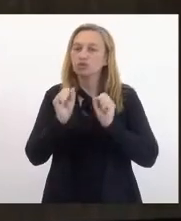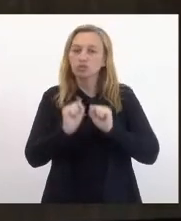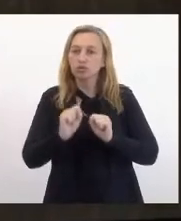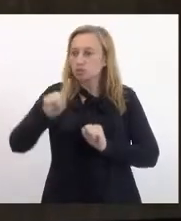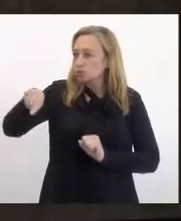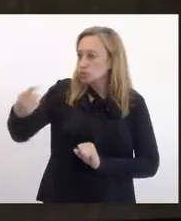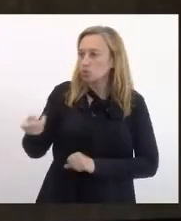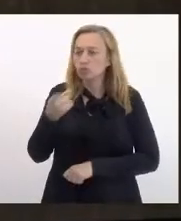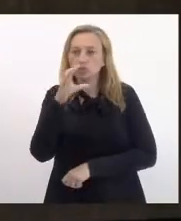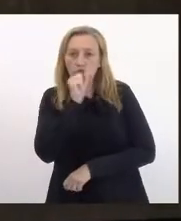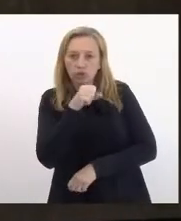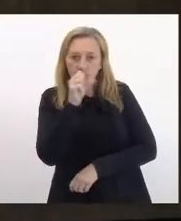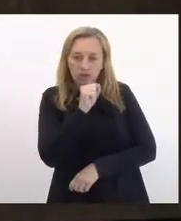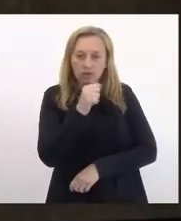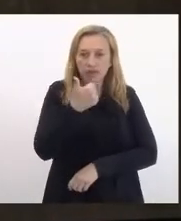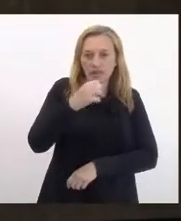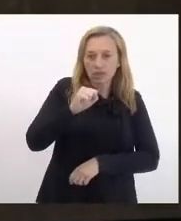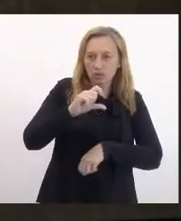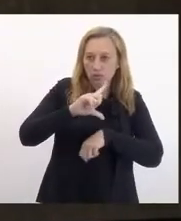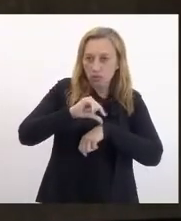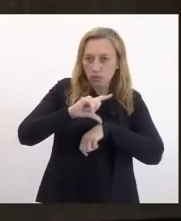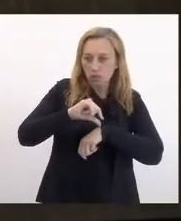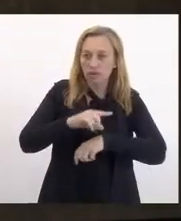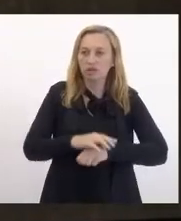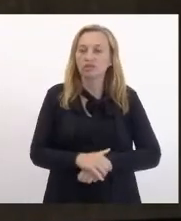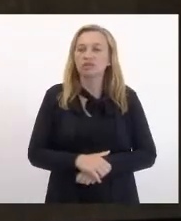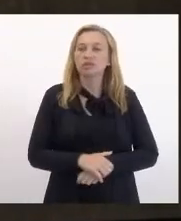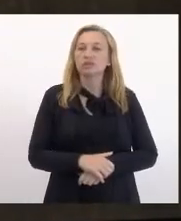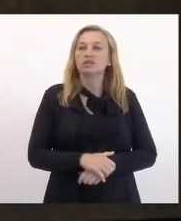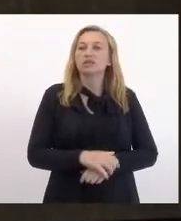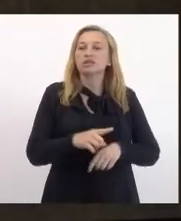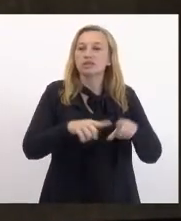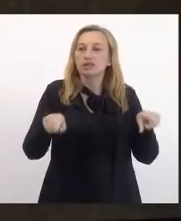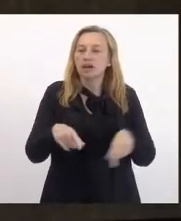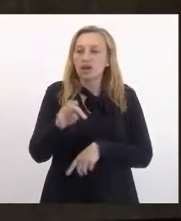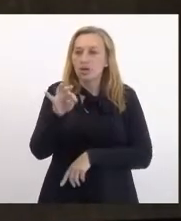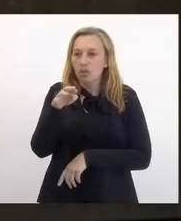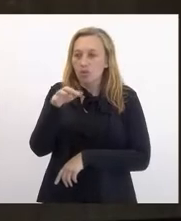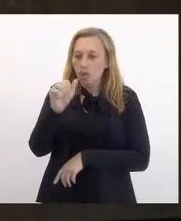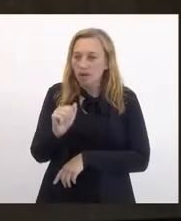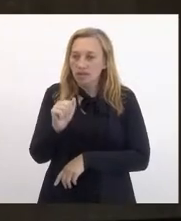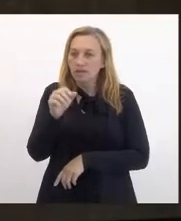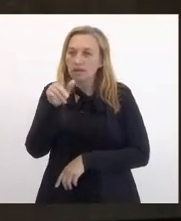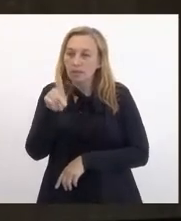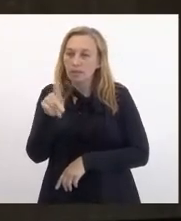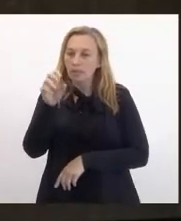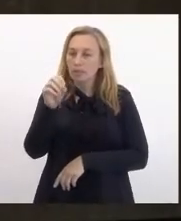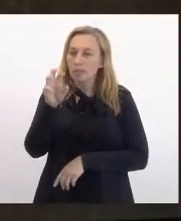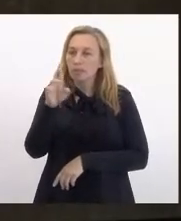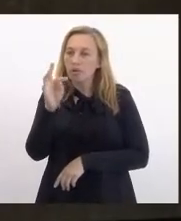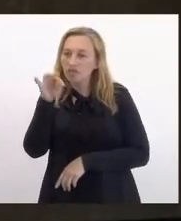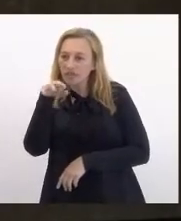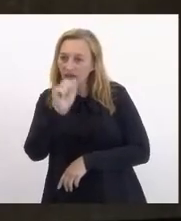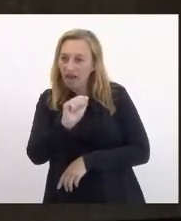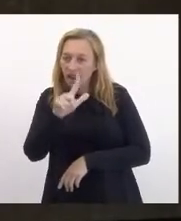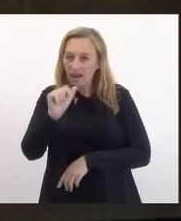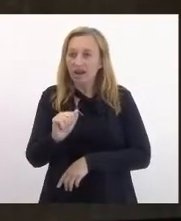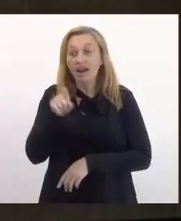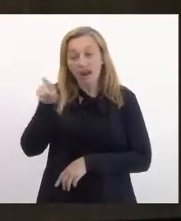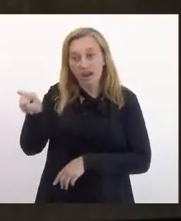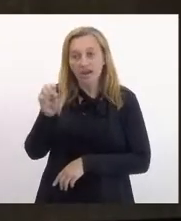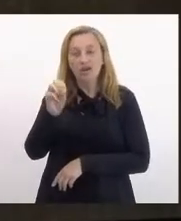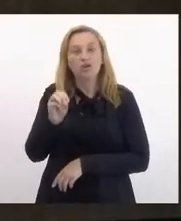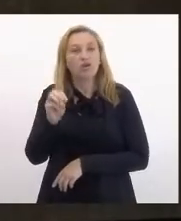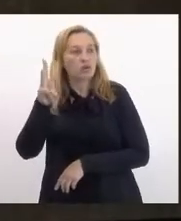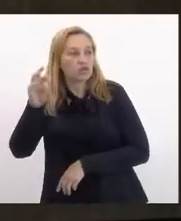próximo sábado, às 18 horas, na quadra da campeoníssima Portela, ali, Oswaldo Cruz, né? Do